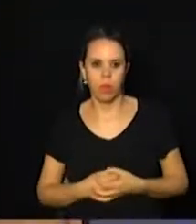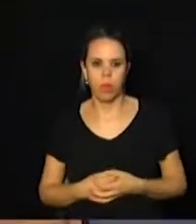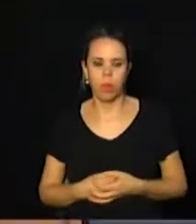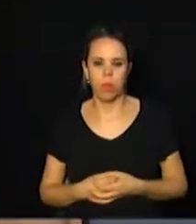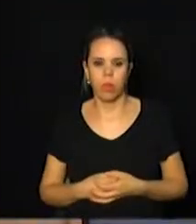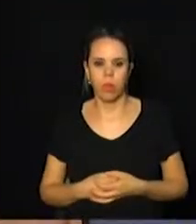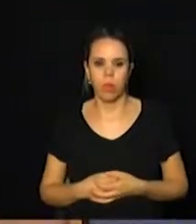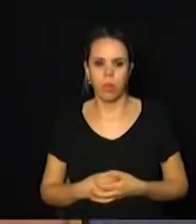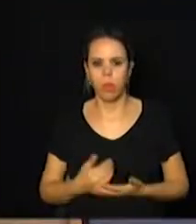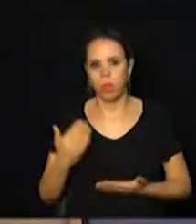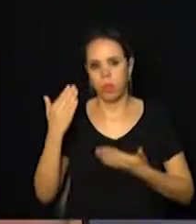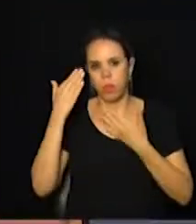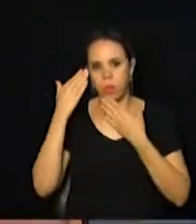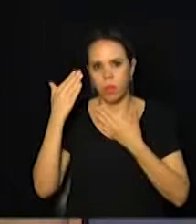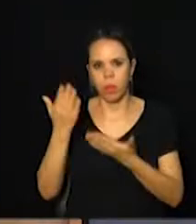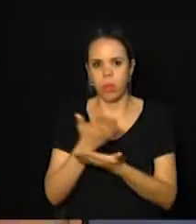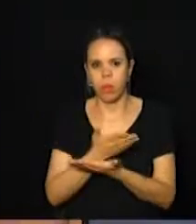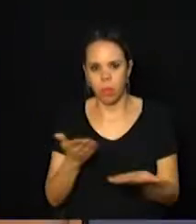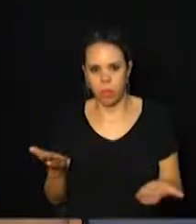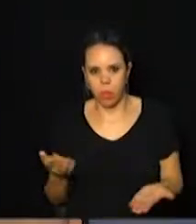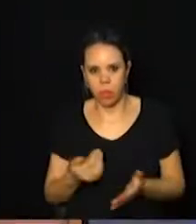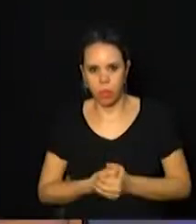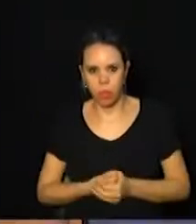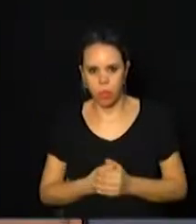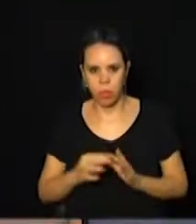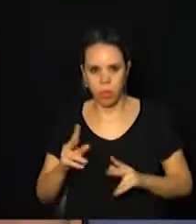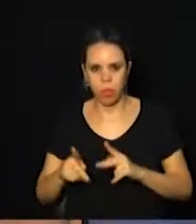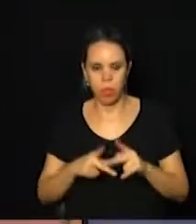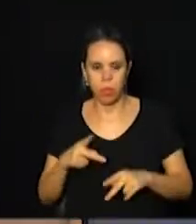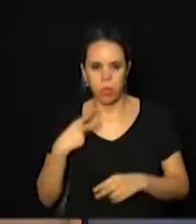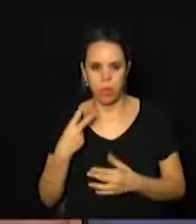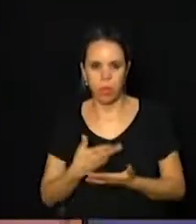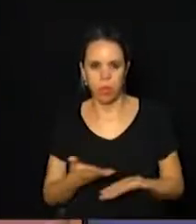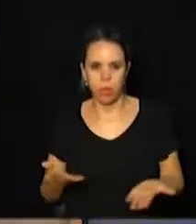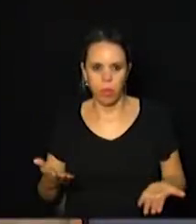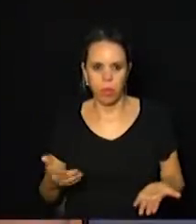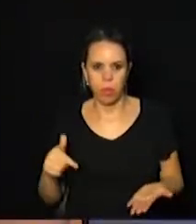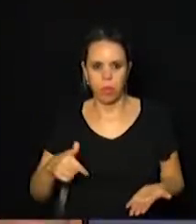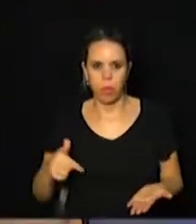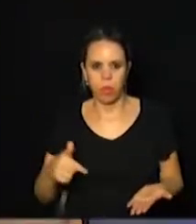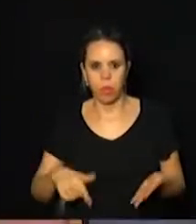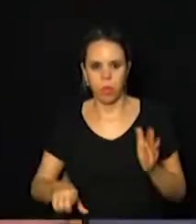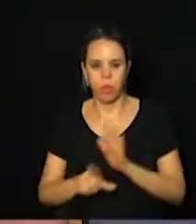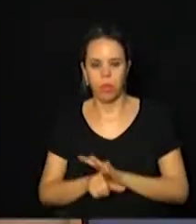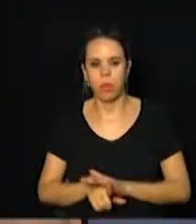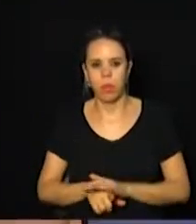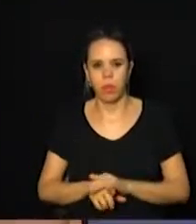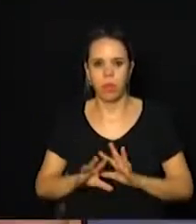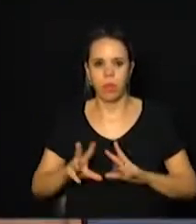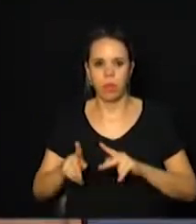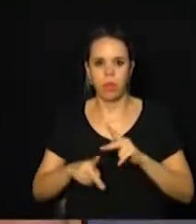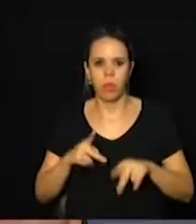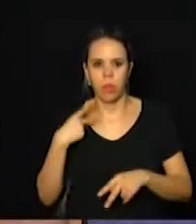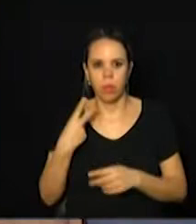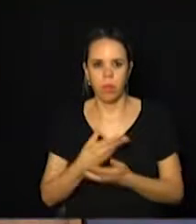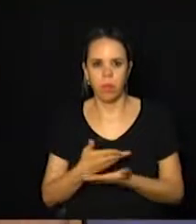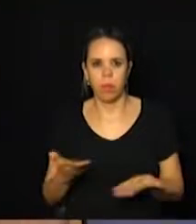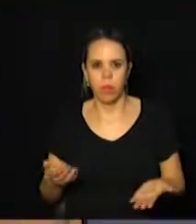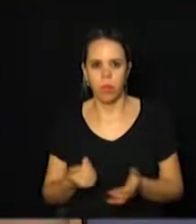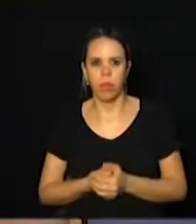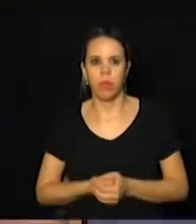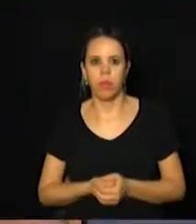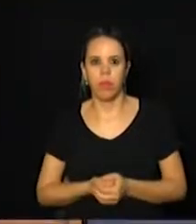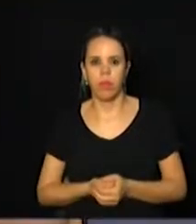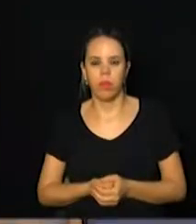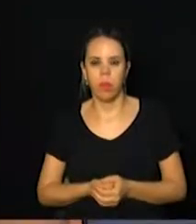e agradecer a todos os parlamentares nesta desta casa de leis a todos vereadores